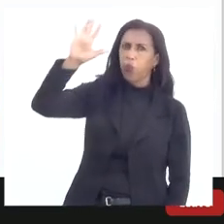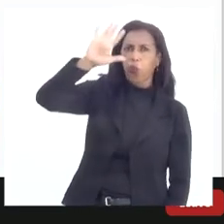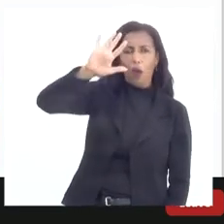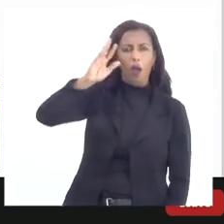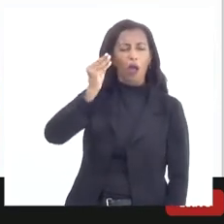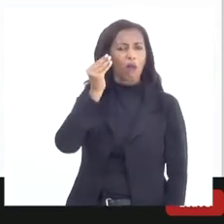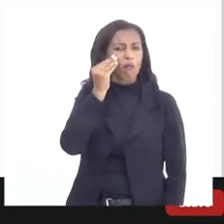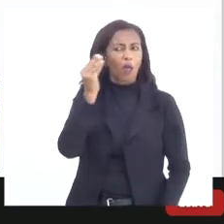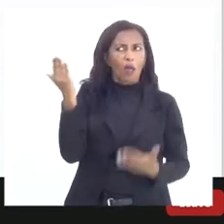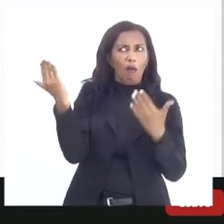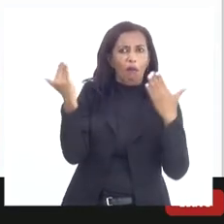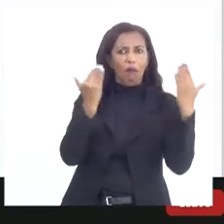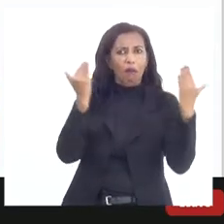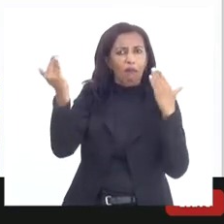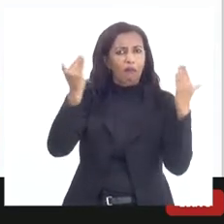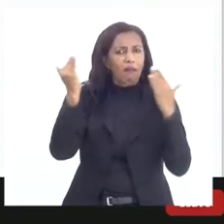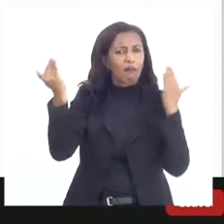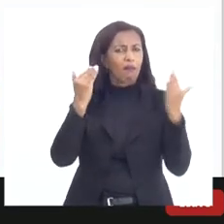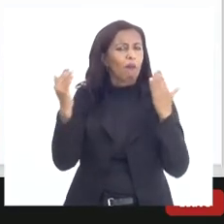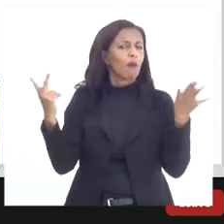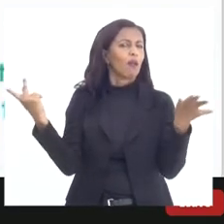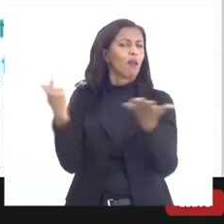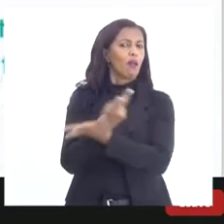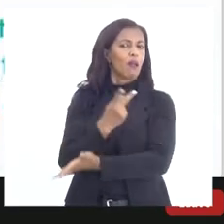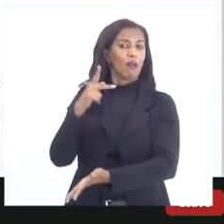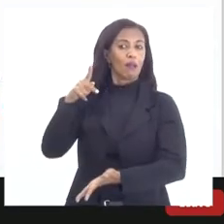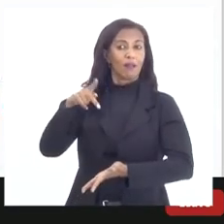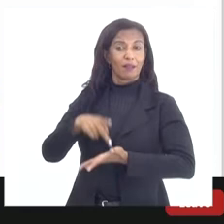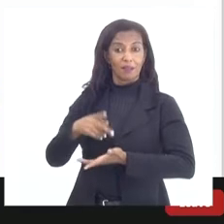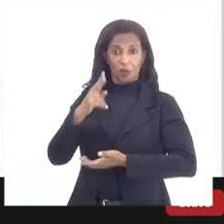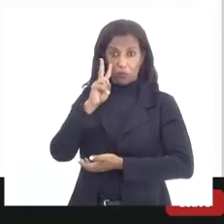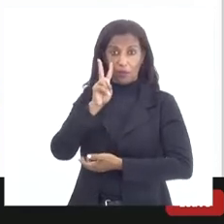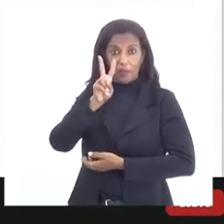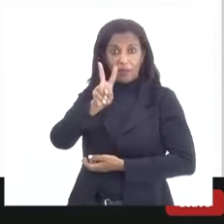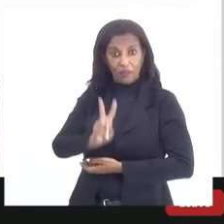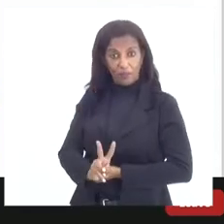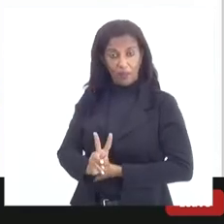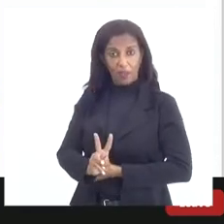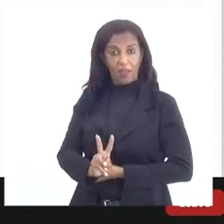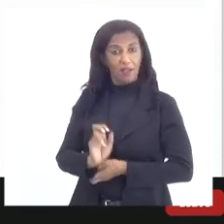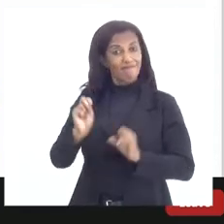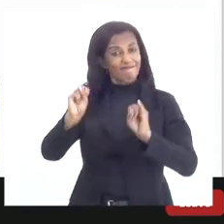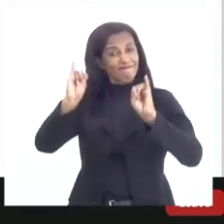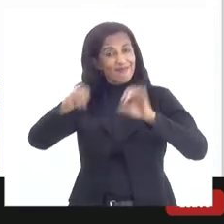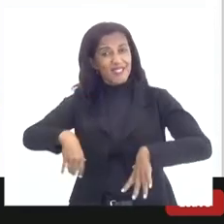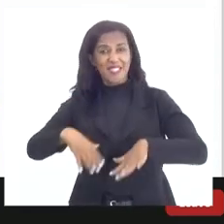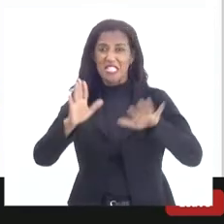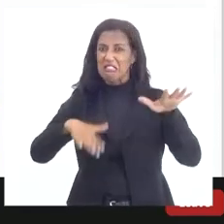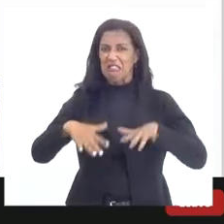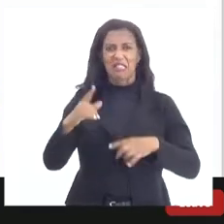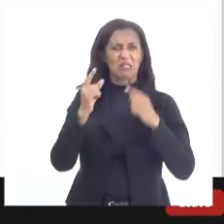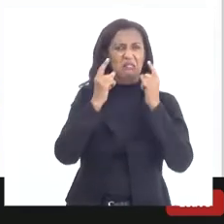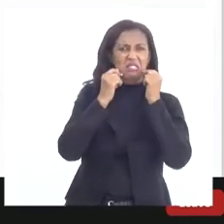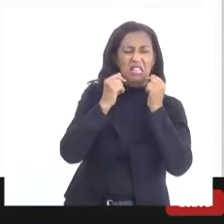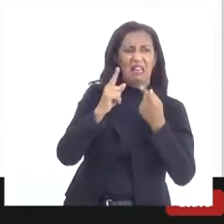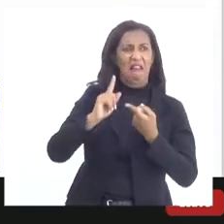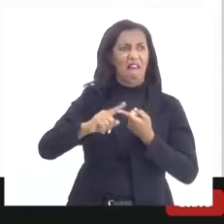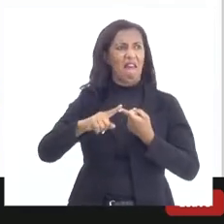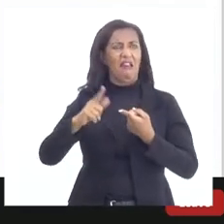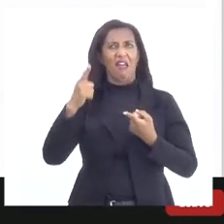inclusive, comparar as realidades, né? E o que a gente vê é que, sim, seja no Ceará, em